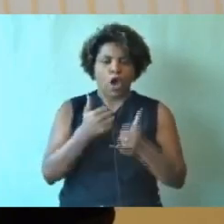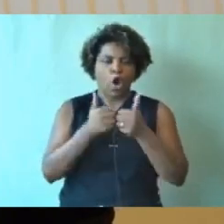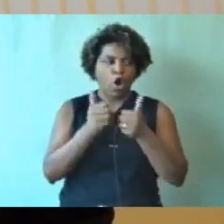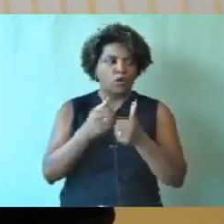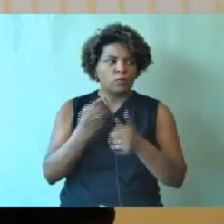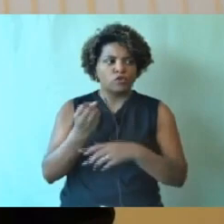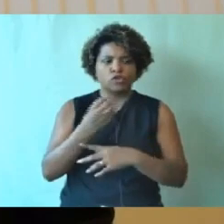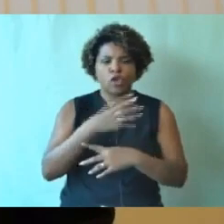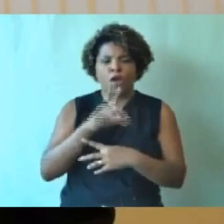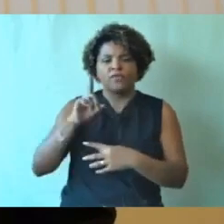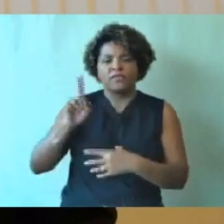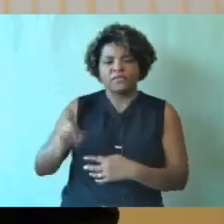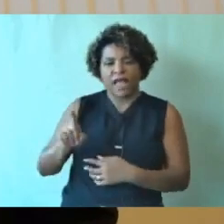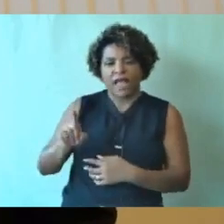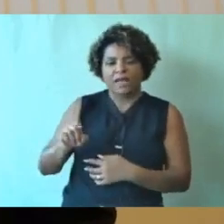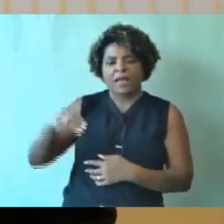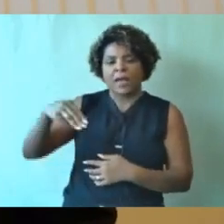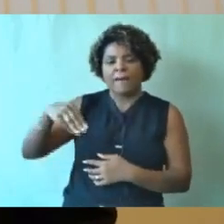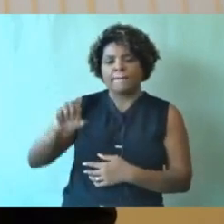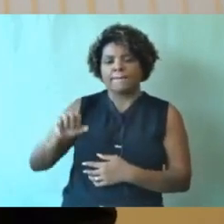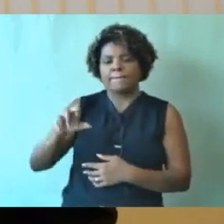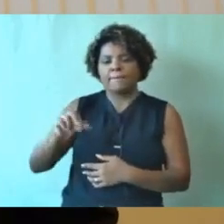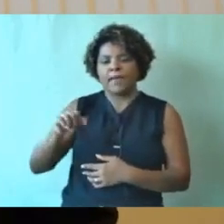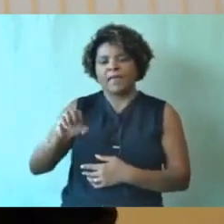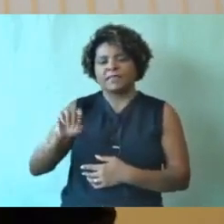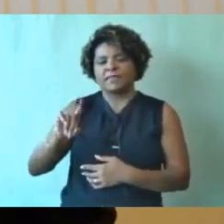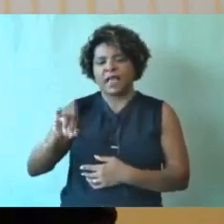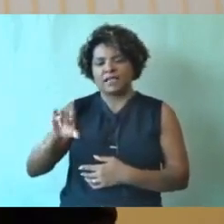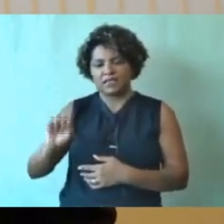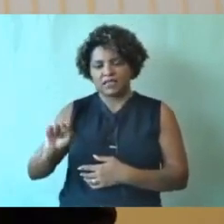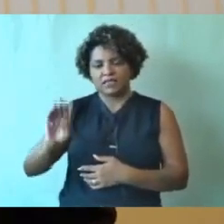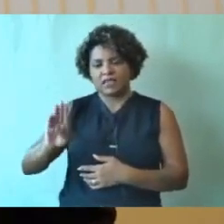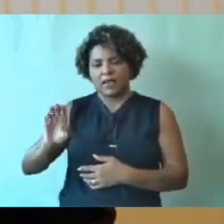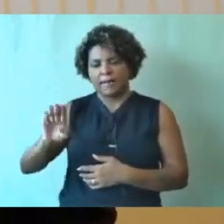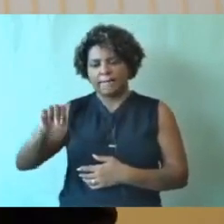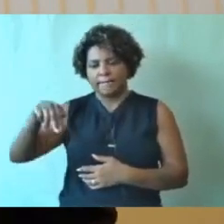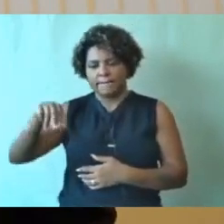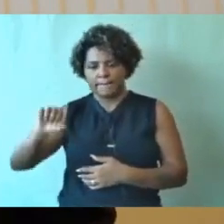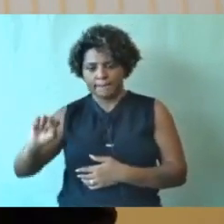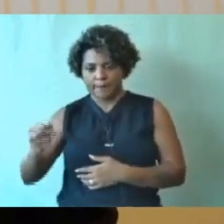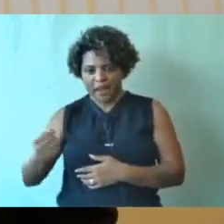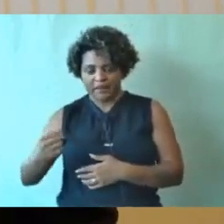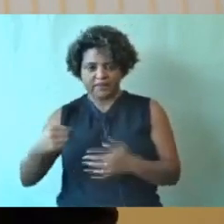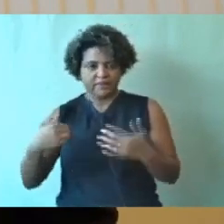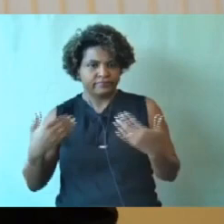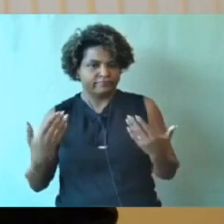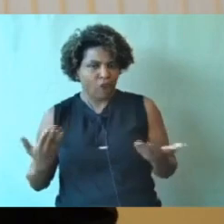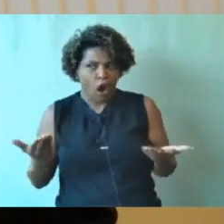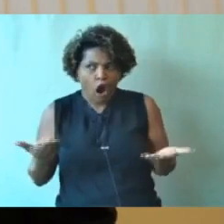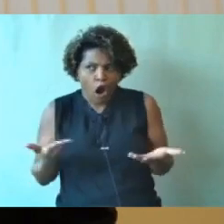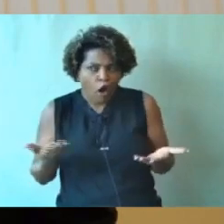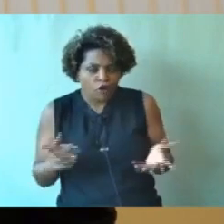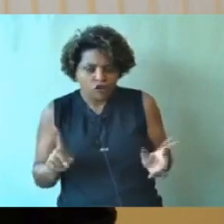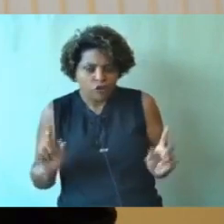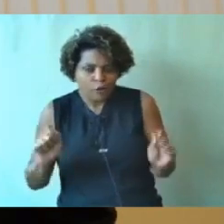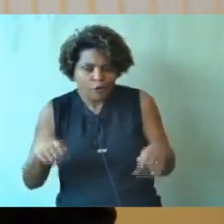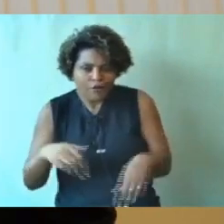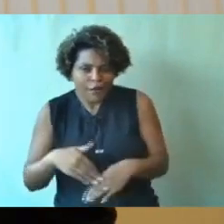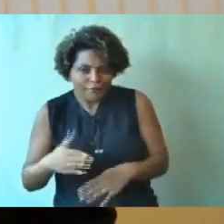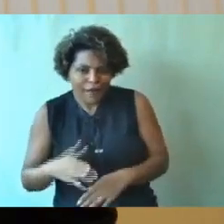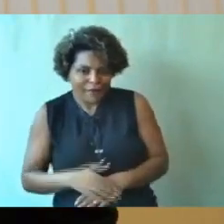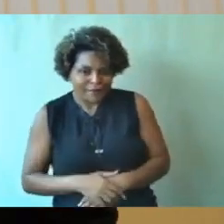eles nem me recebem para conversar. Então foi um terrível o assunto. Né? O setor de ônibus do país entrou totalmente